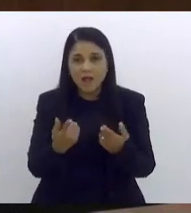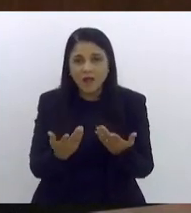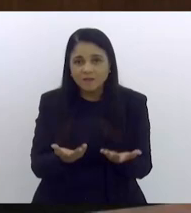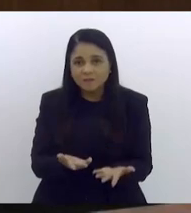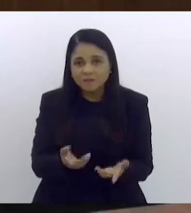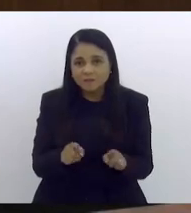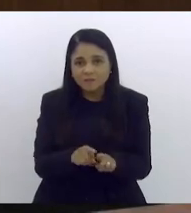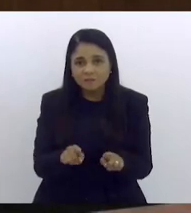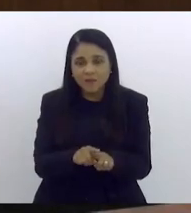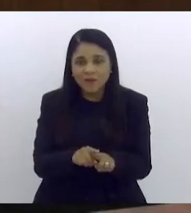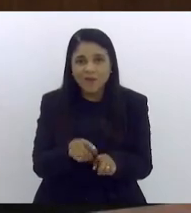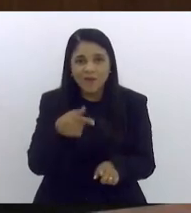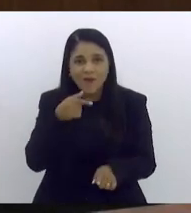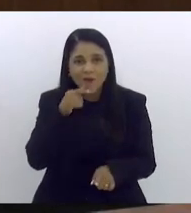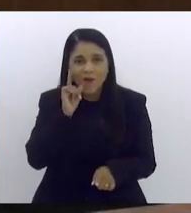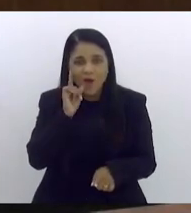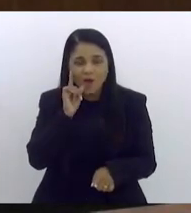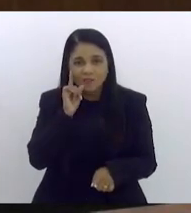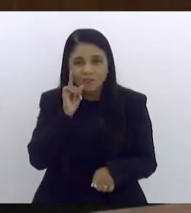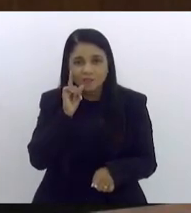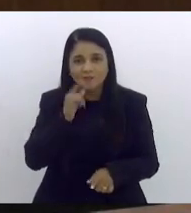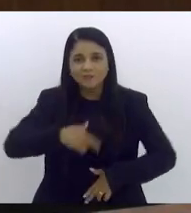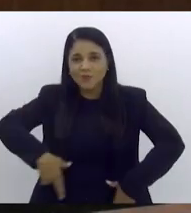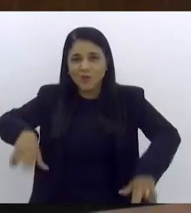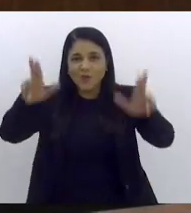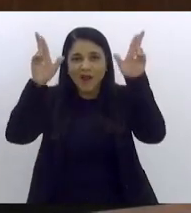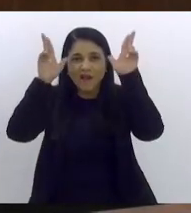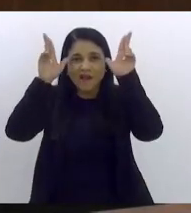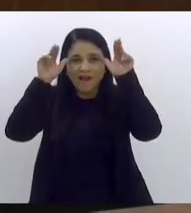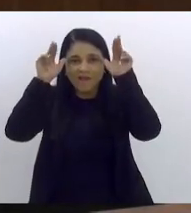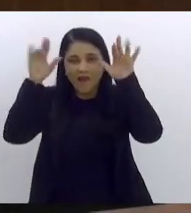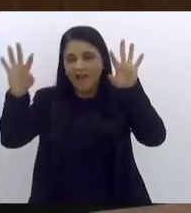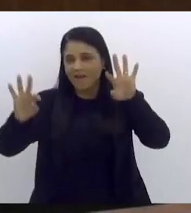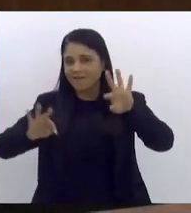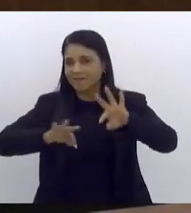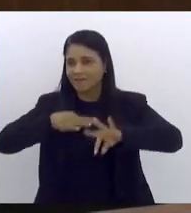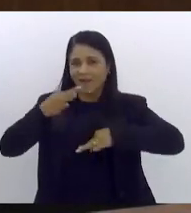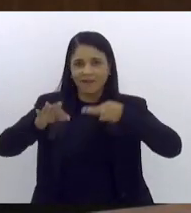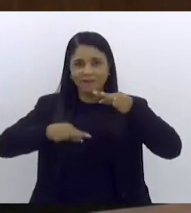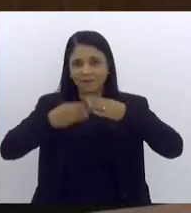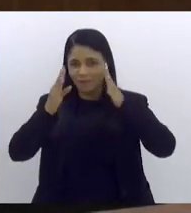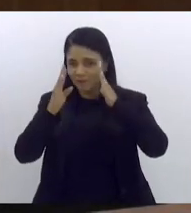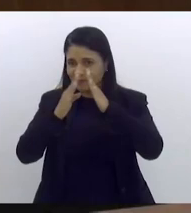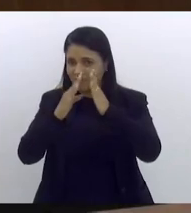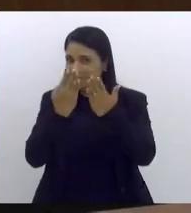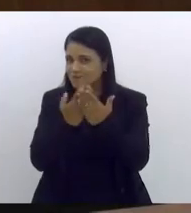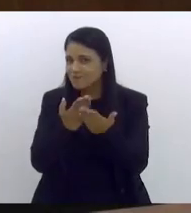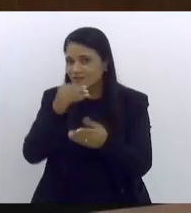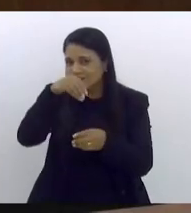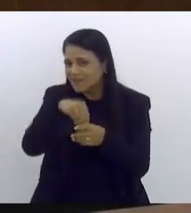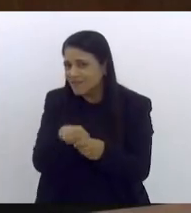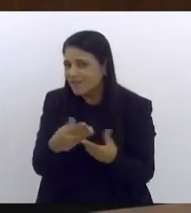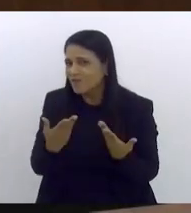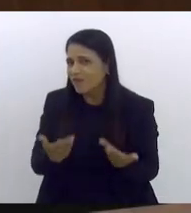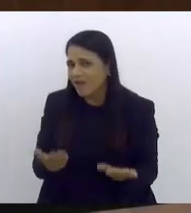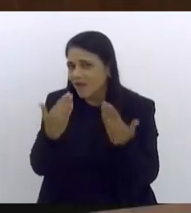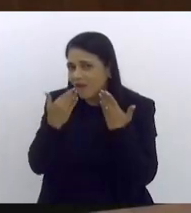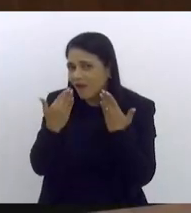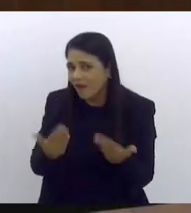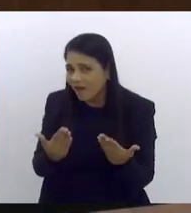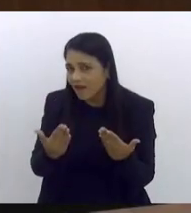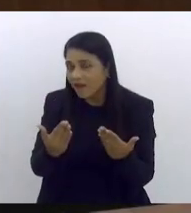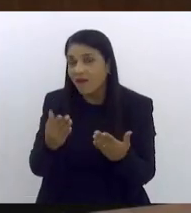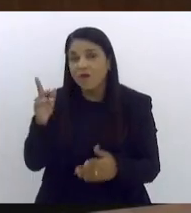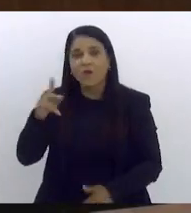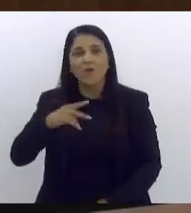essa semana, que aconteceu essa apresentação do cavalo taradão nas escolas. Eu acho que o prefeito Eduardo Paes, para tentar